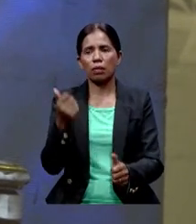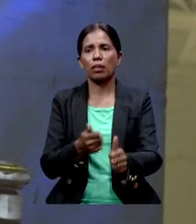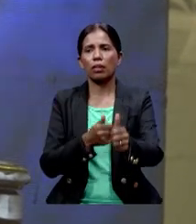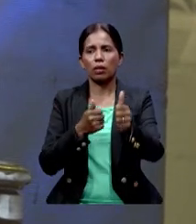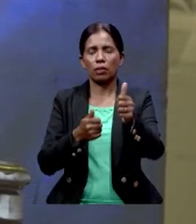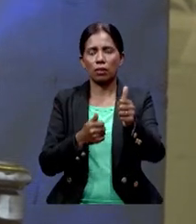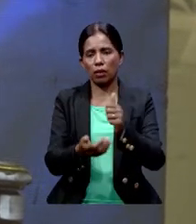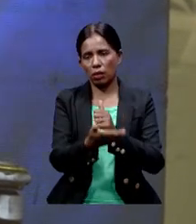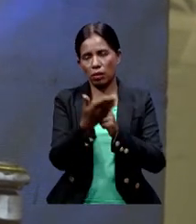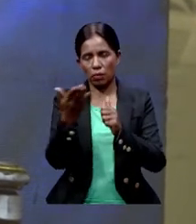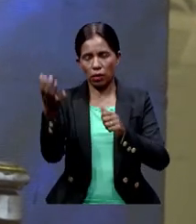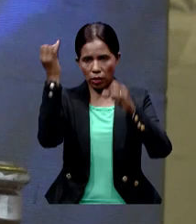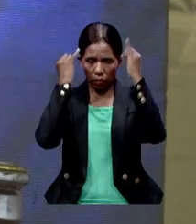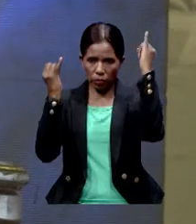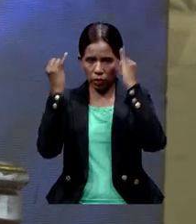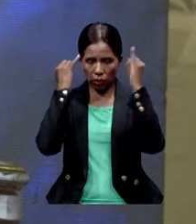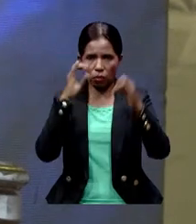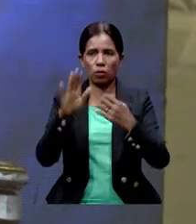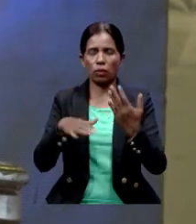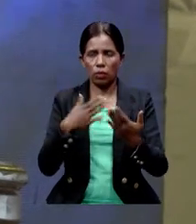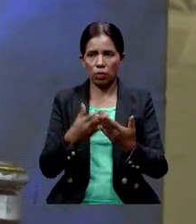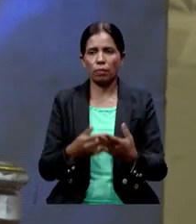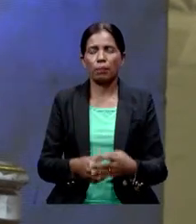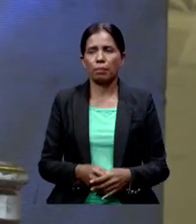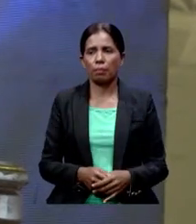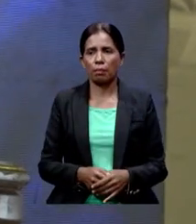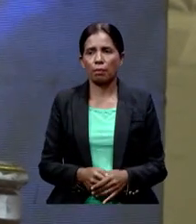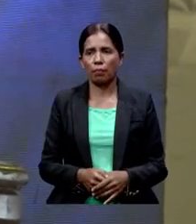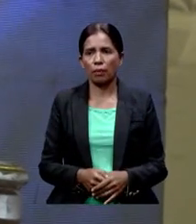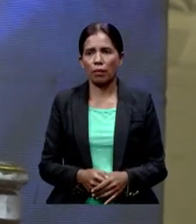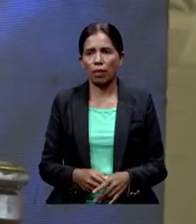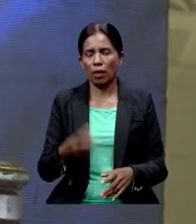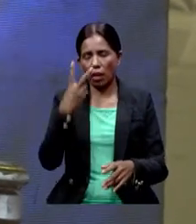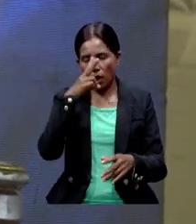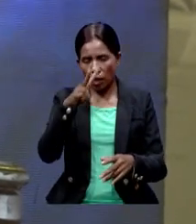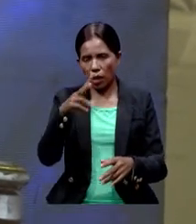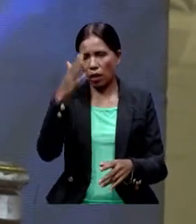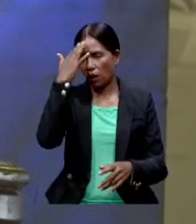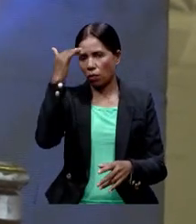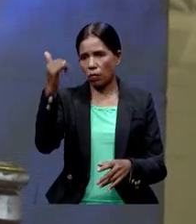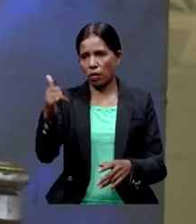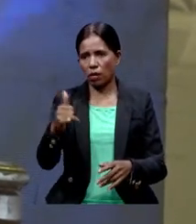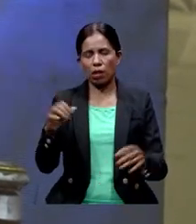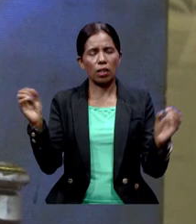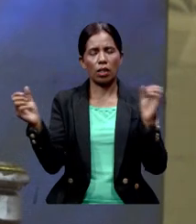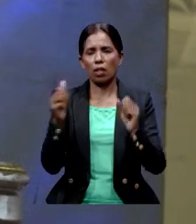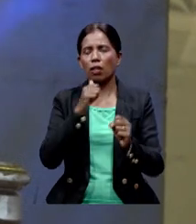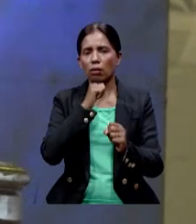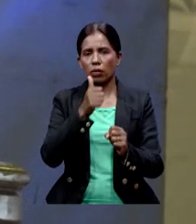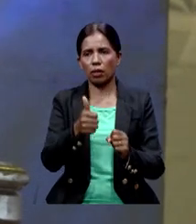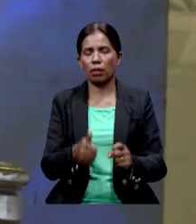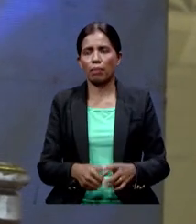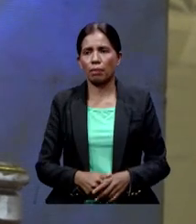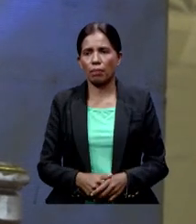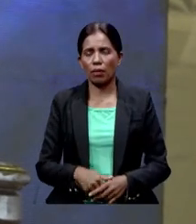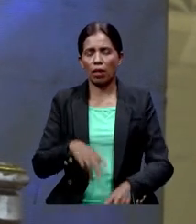media informações de René. Para haver também sama que ela gosta.